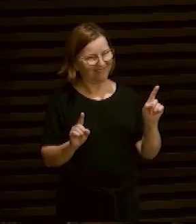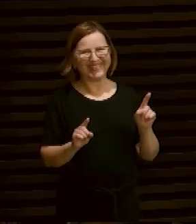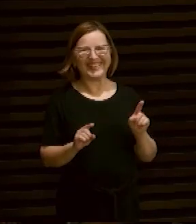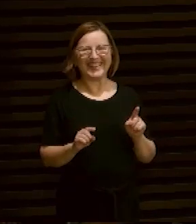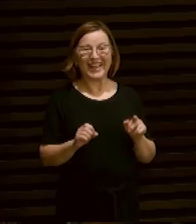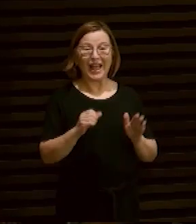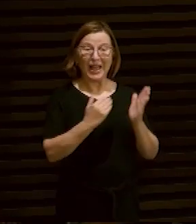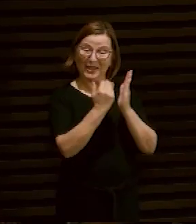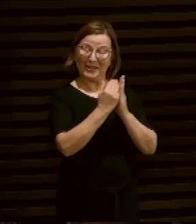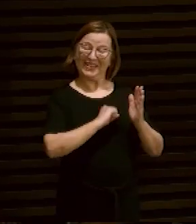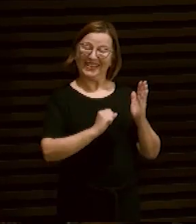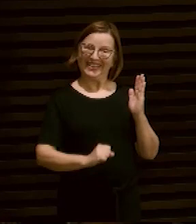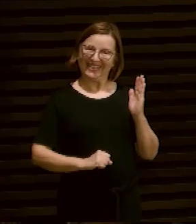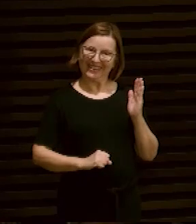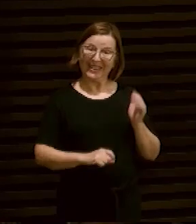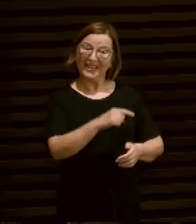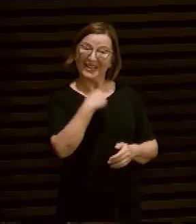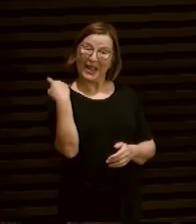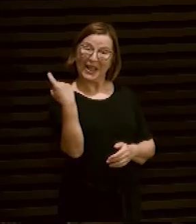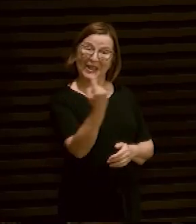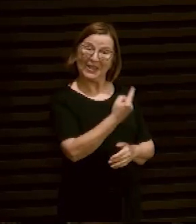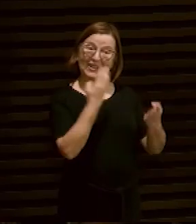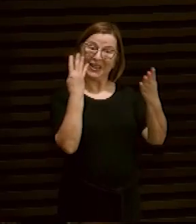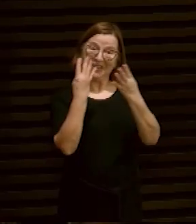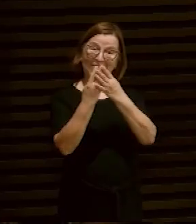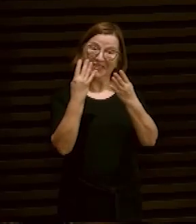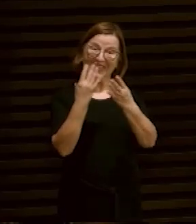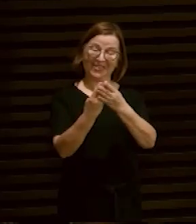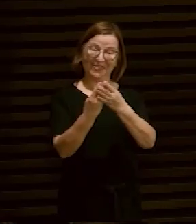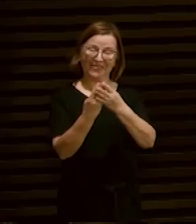Sumo sacerdote da nossa confissão.